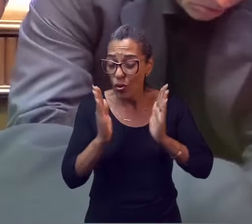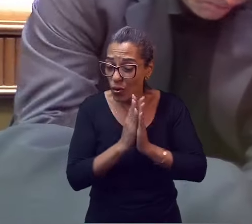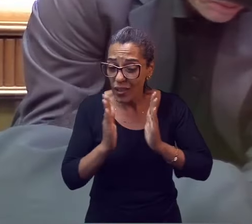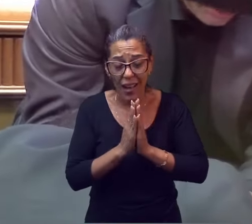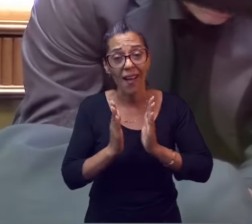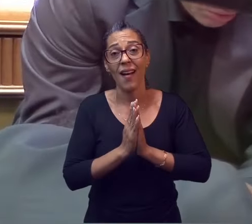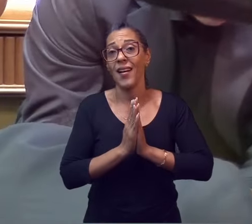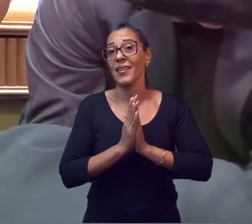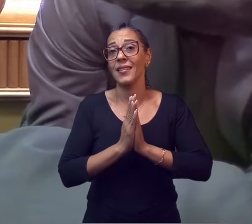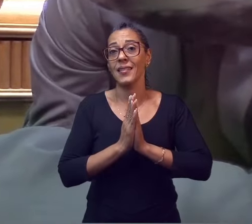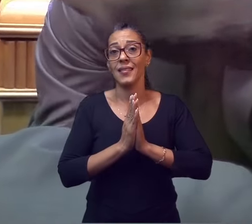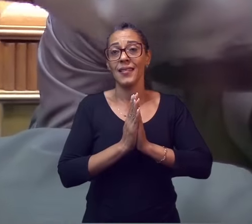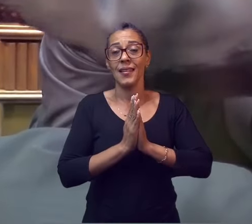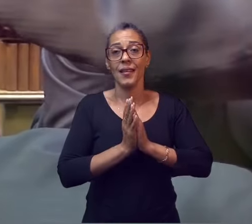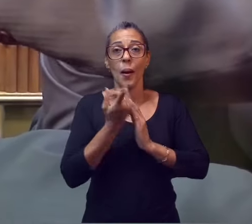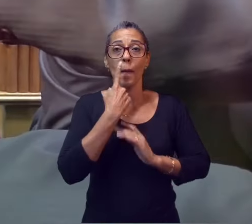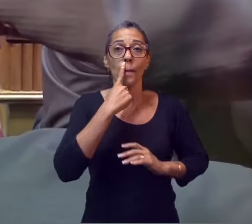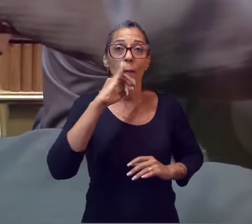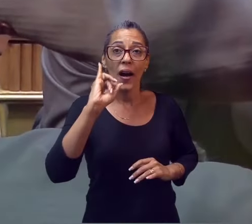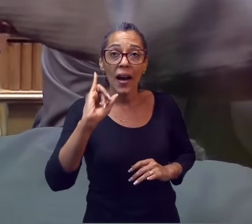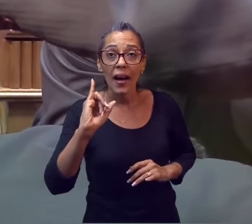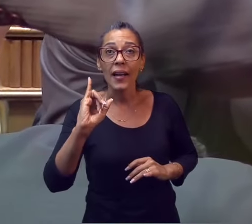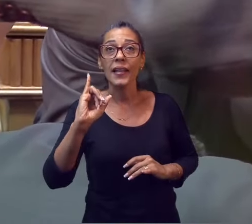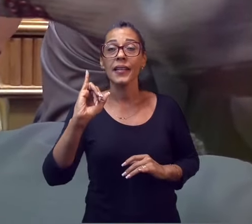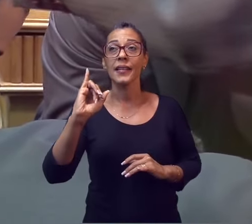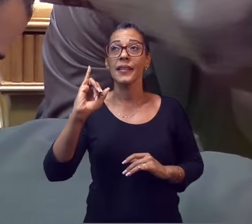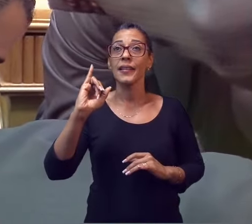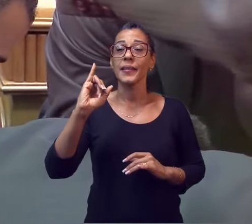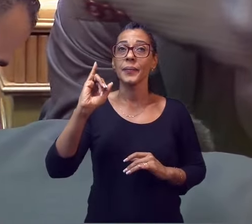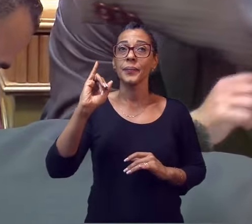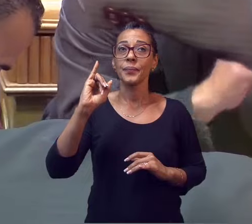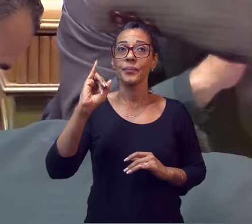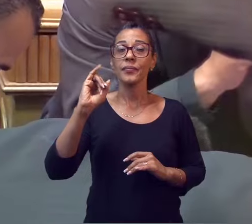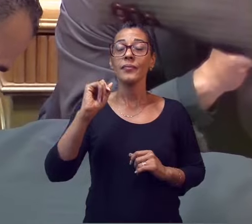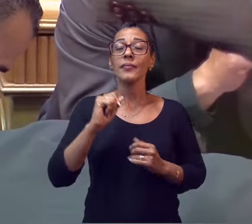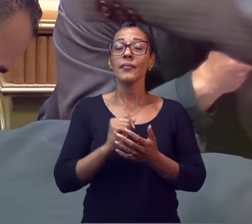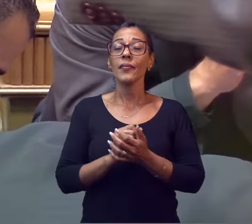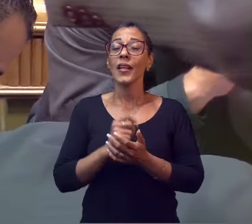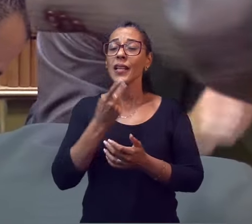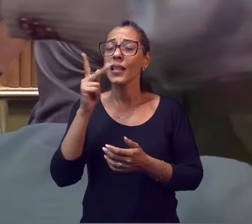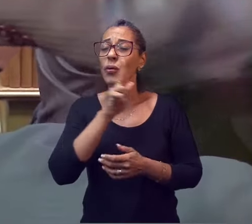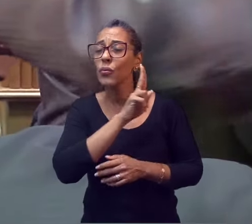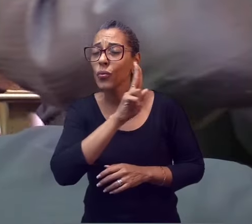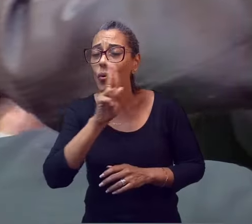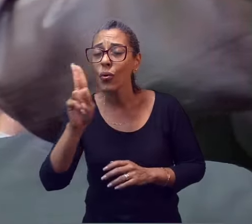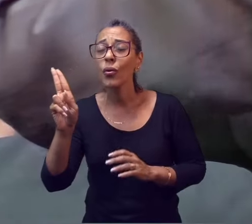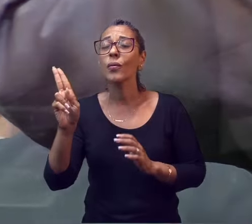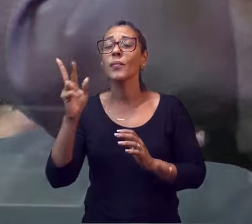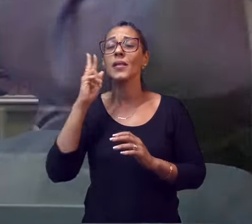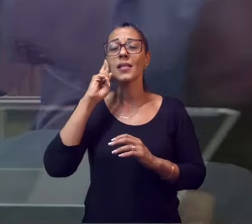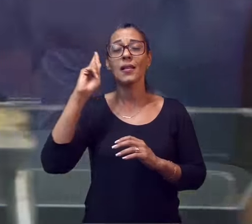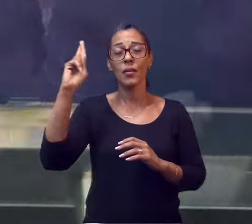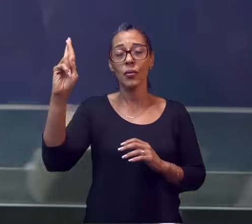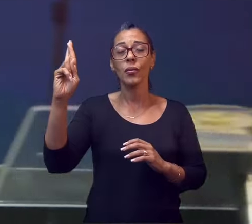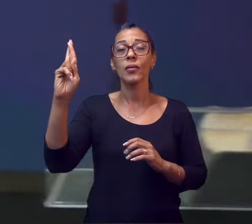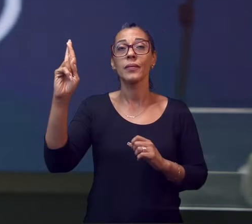em teu nome Senhor que nós agora consagramos a ti a nossa nação